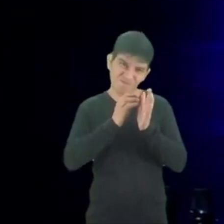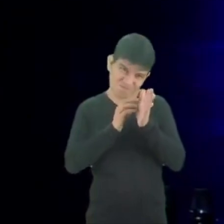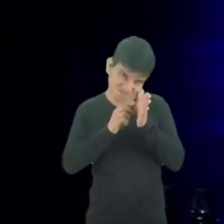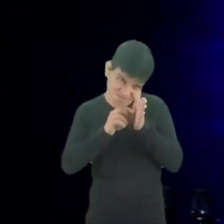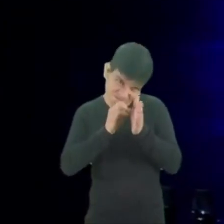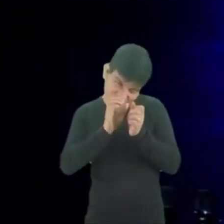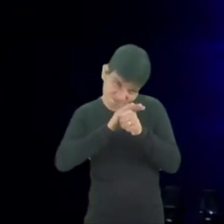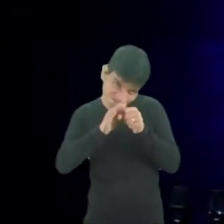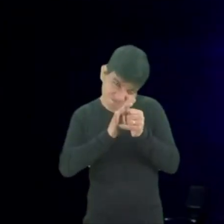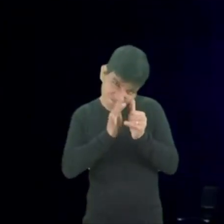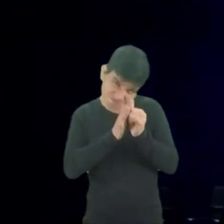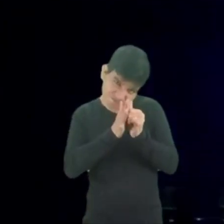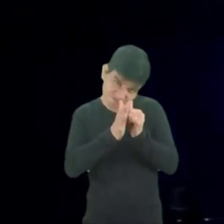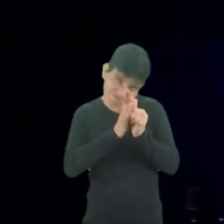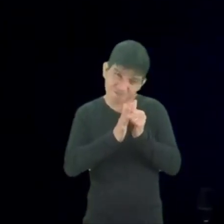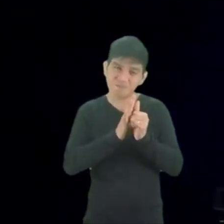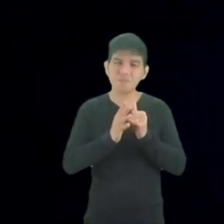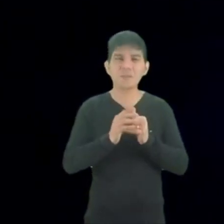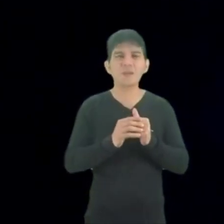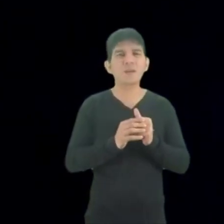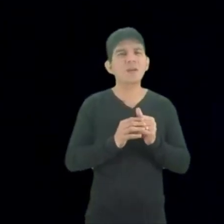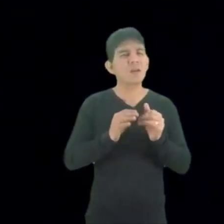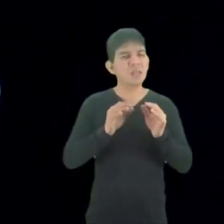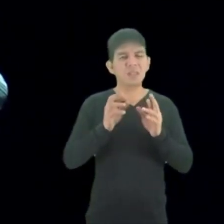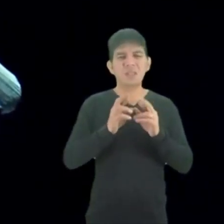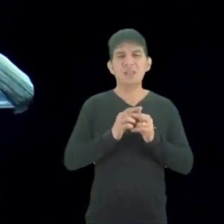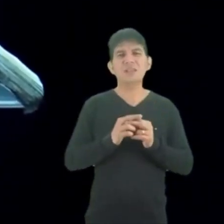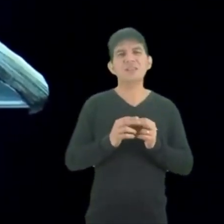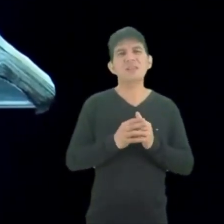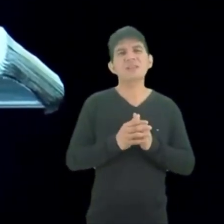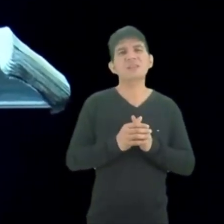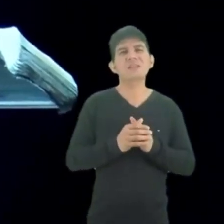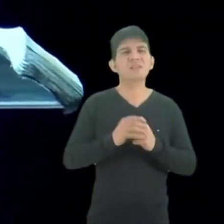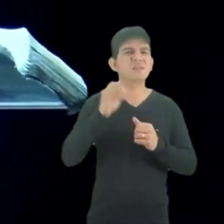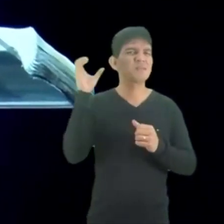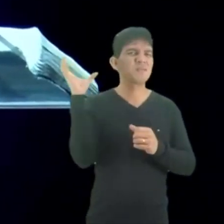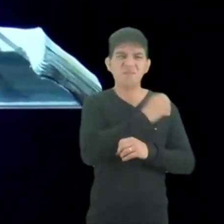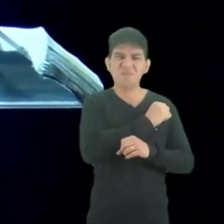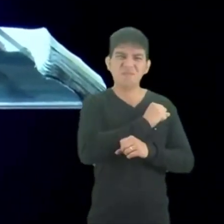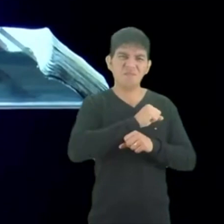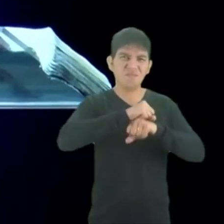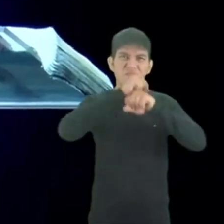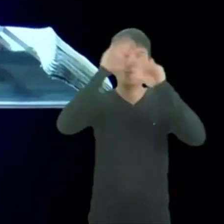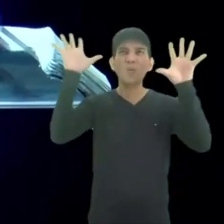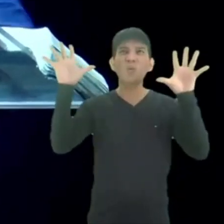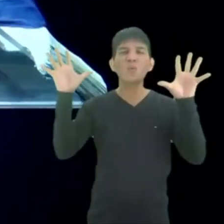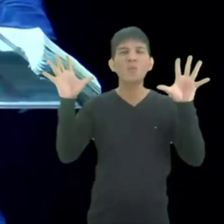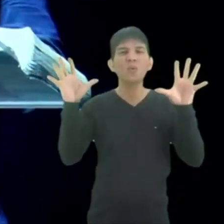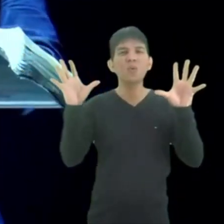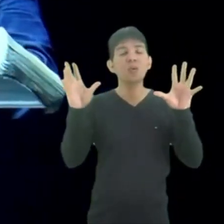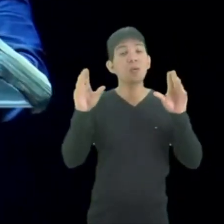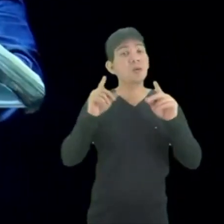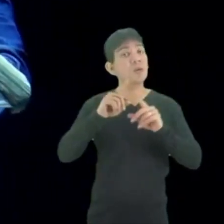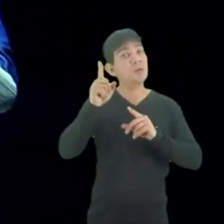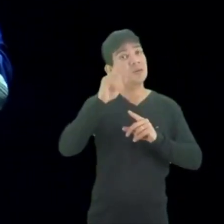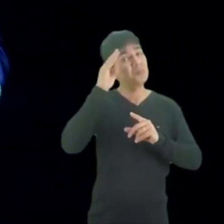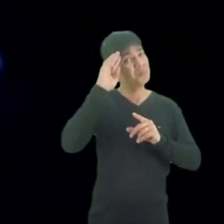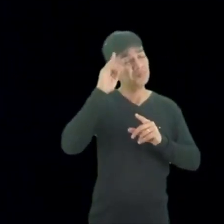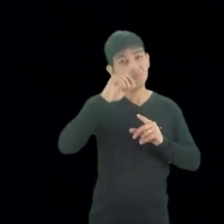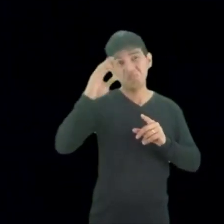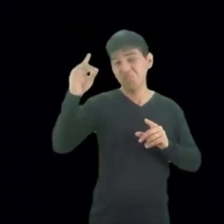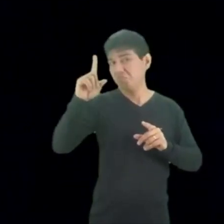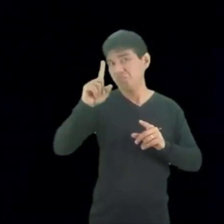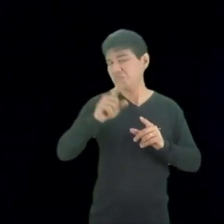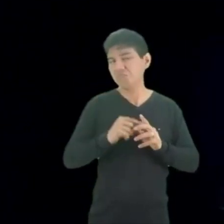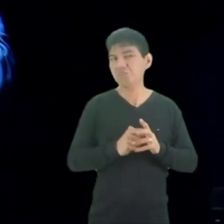sonhos, os seus desejos, assim, instantaneamente. Talvez ele nem realize nenhum dos seus sonhos. Deus,